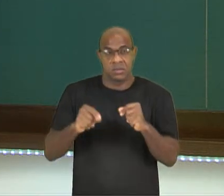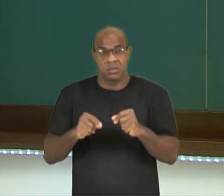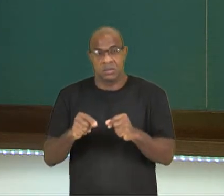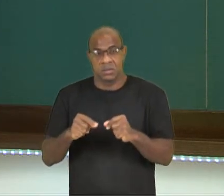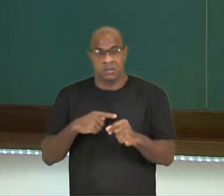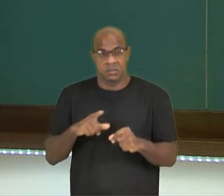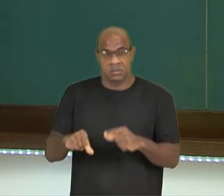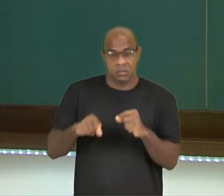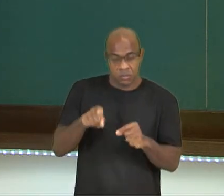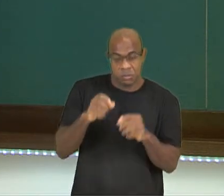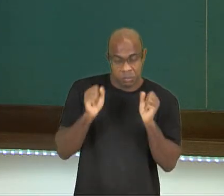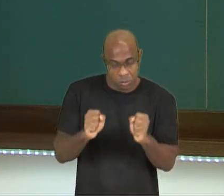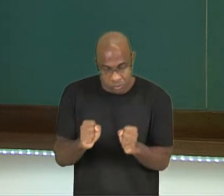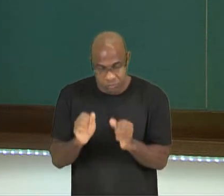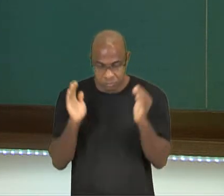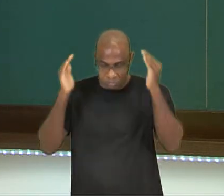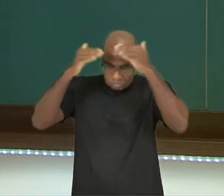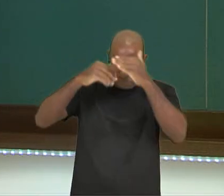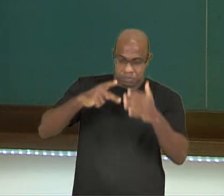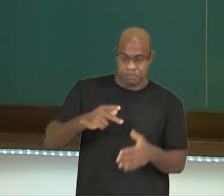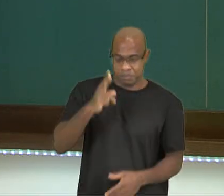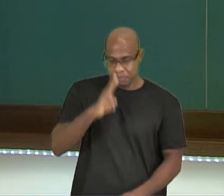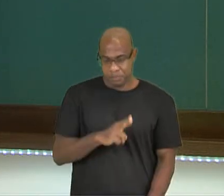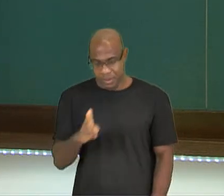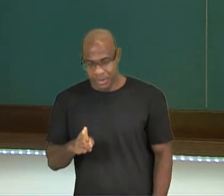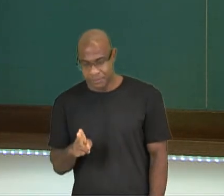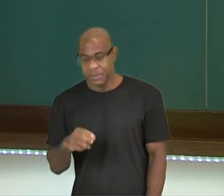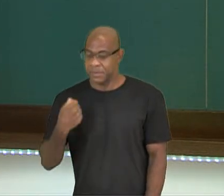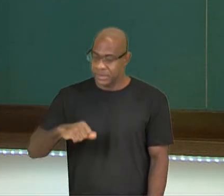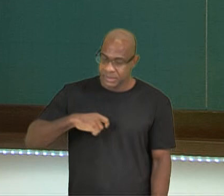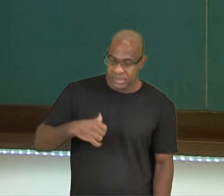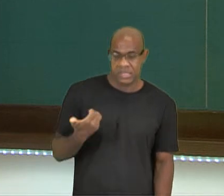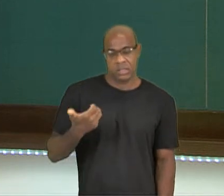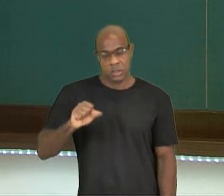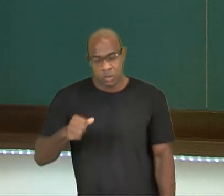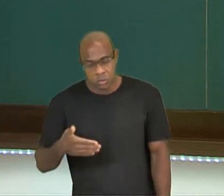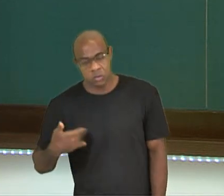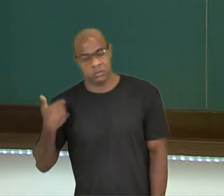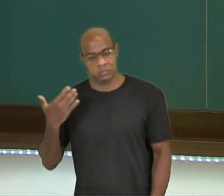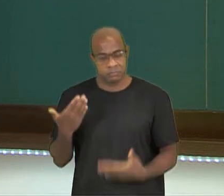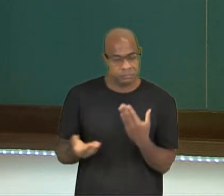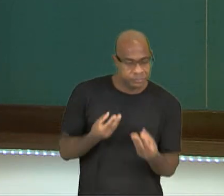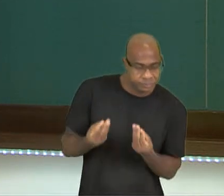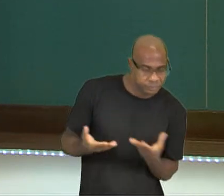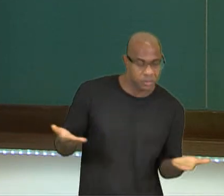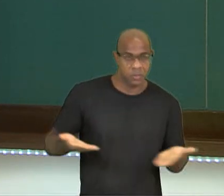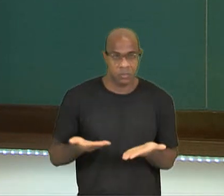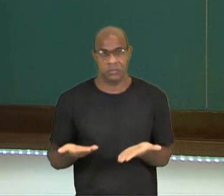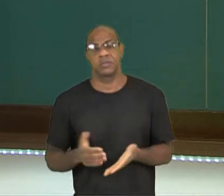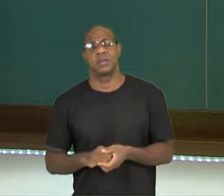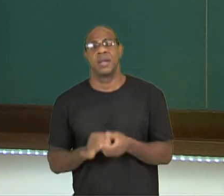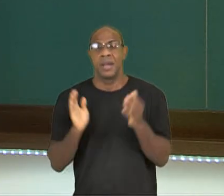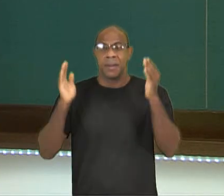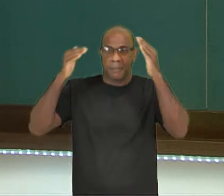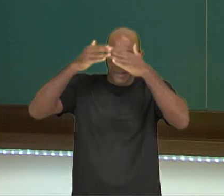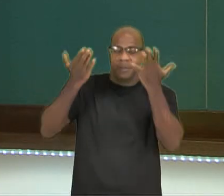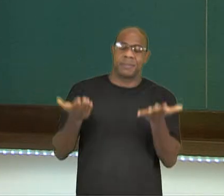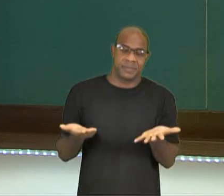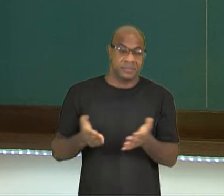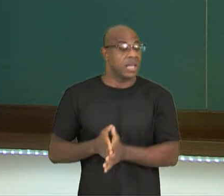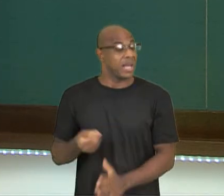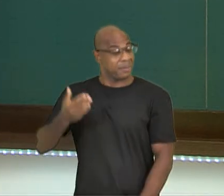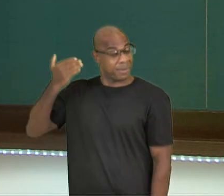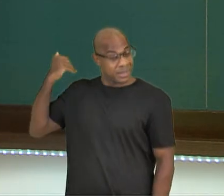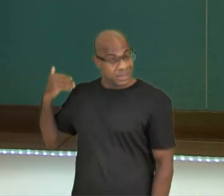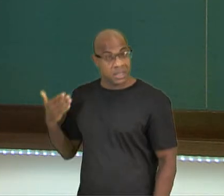partir de tantos anos, e naquela época não. Tá? A gente vai citar o Júlio de novo, que era o papa que ia para a guerra, né? Ele ia